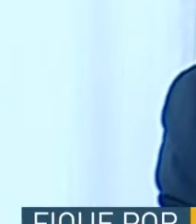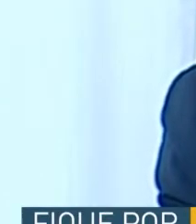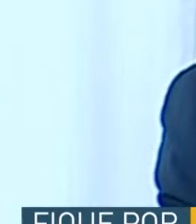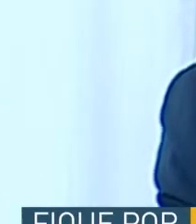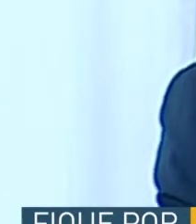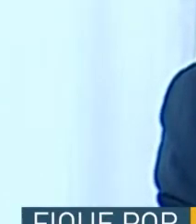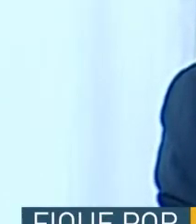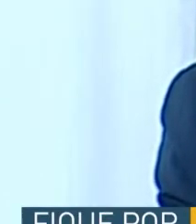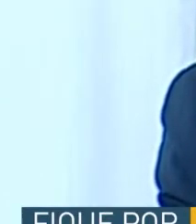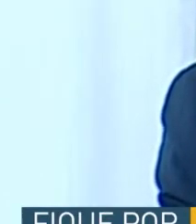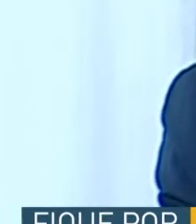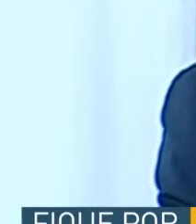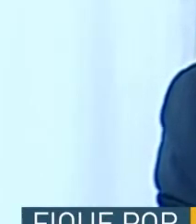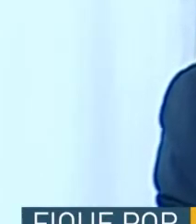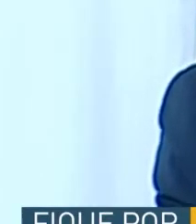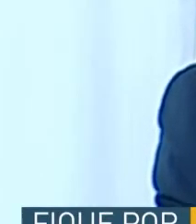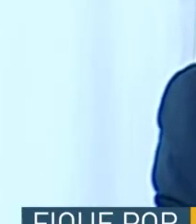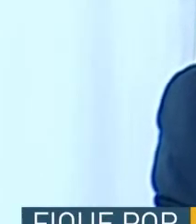Entretanto,